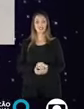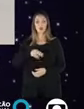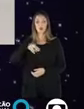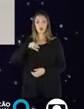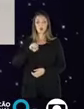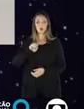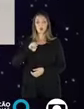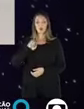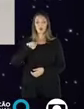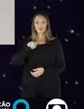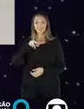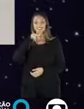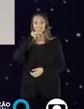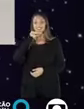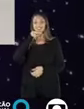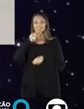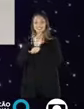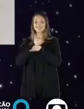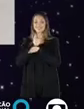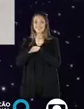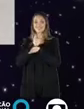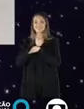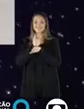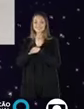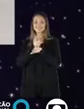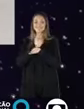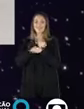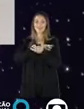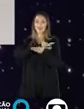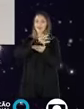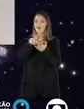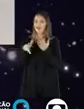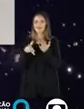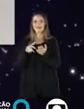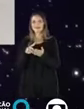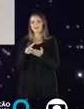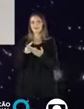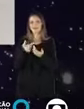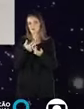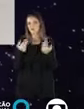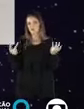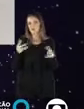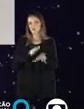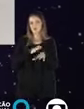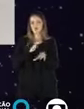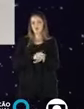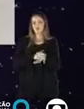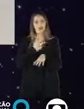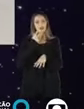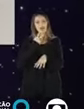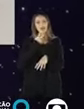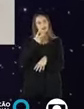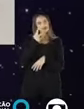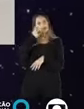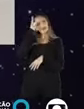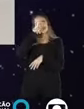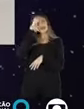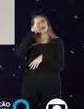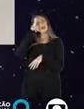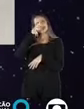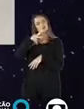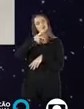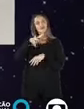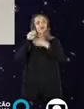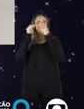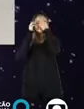Noádia é nutricionista, consultora do Greenage, dentre muitas outras coisas. Queria que você falasse um pouco sobre o